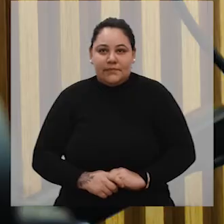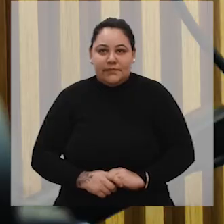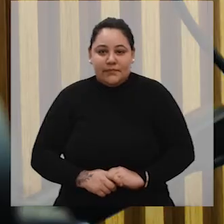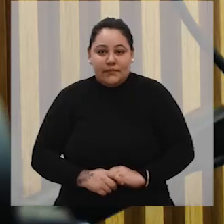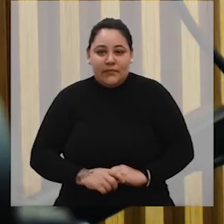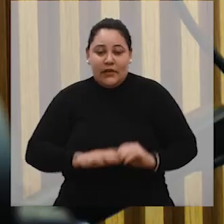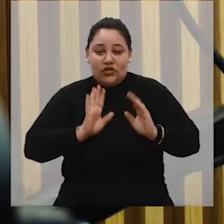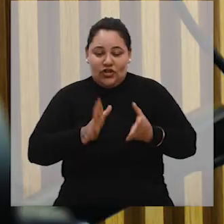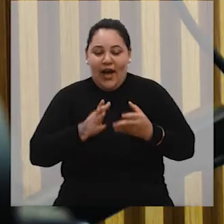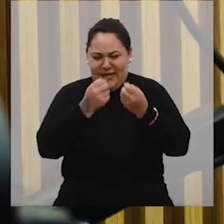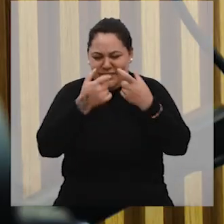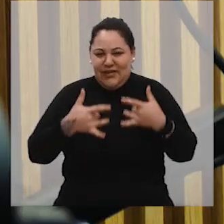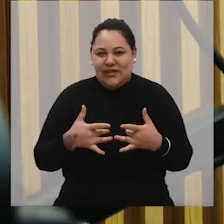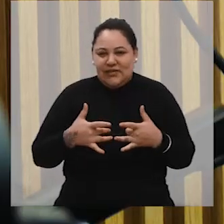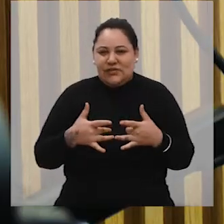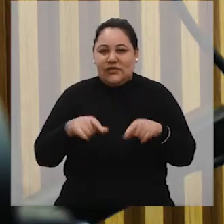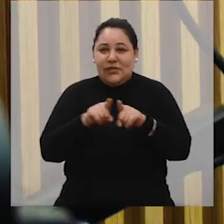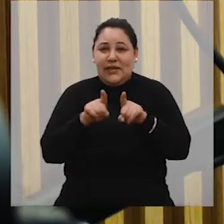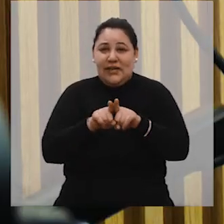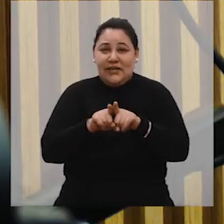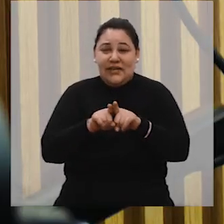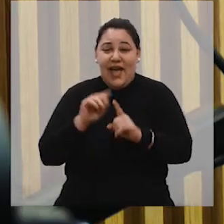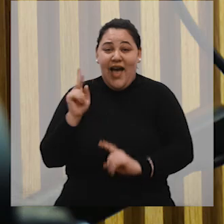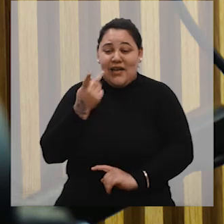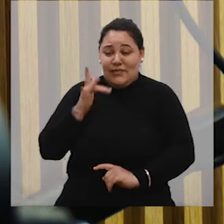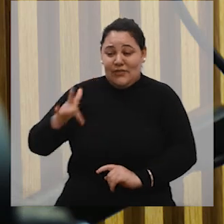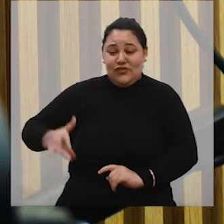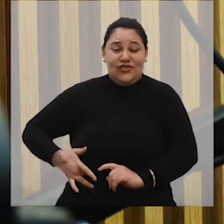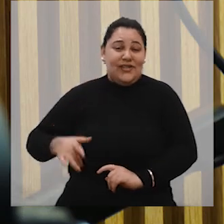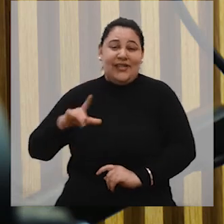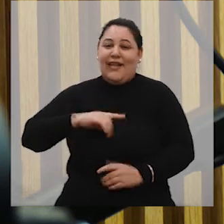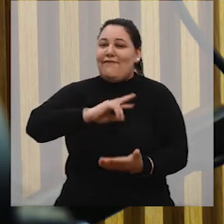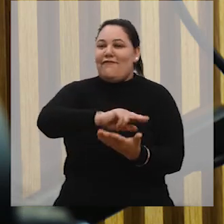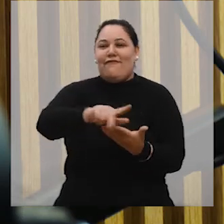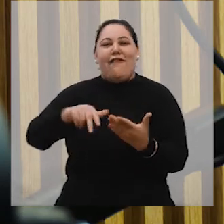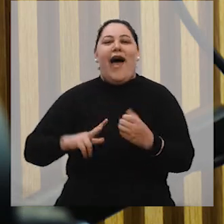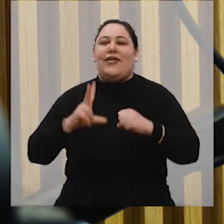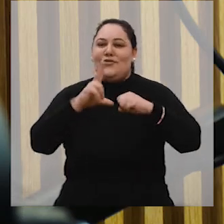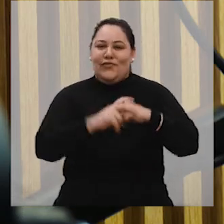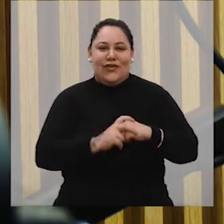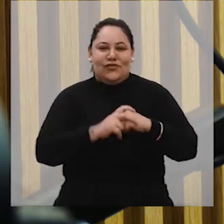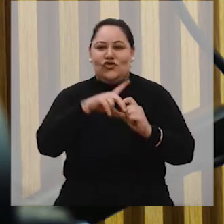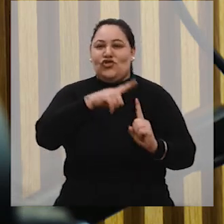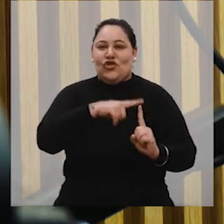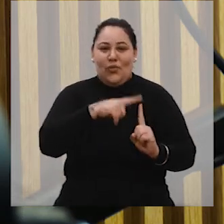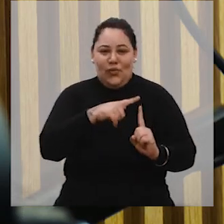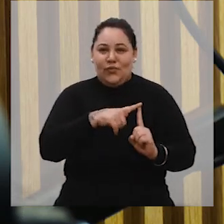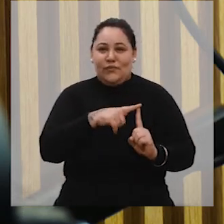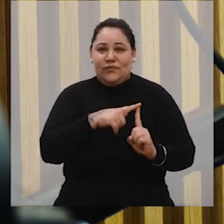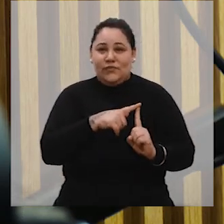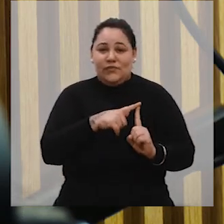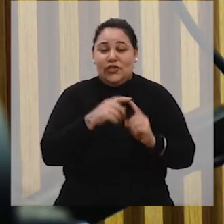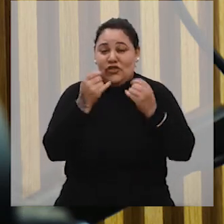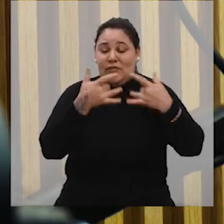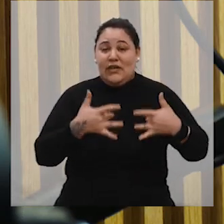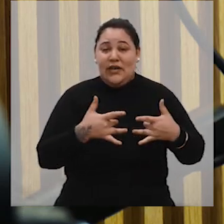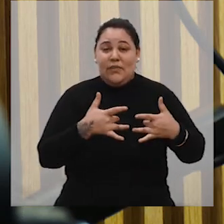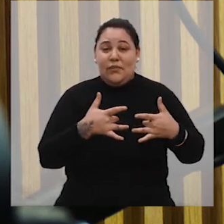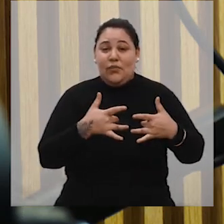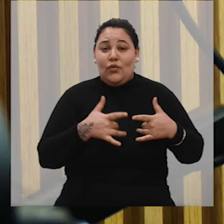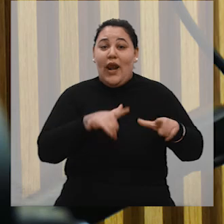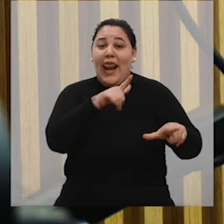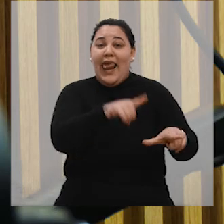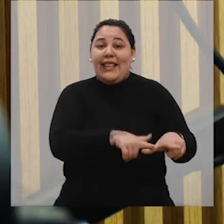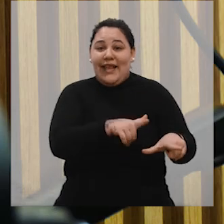Já adiantando um pouquinho, as hepatites, os vírus são vários, tá? São denominados por letras. A gente